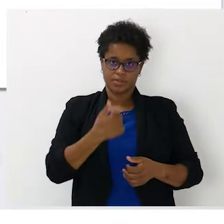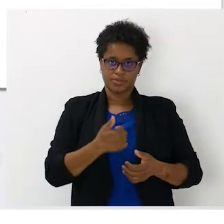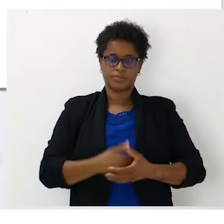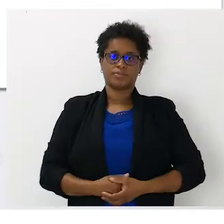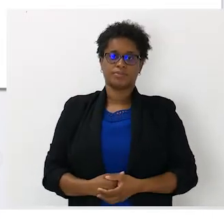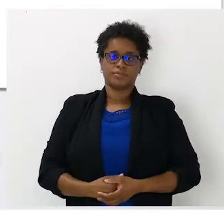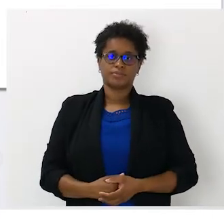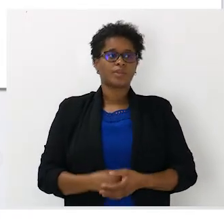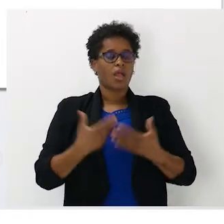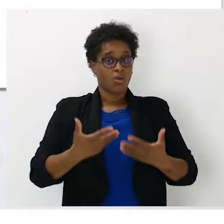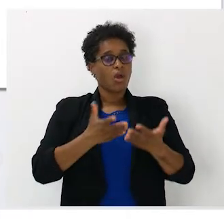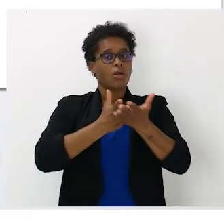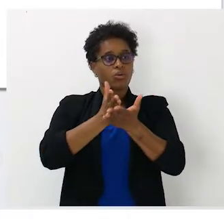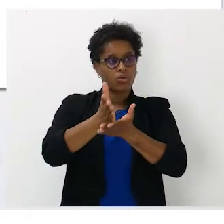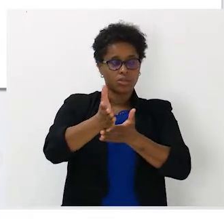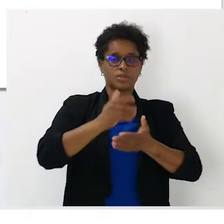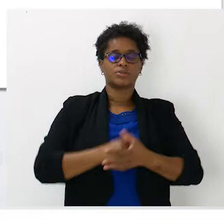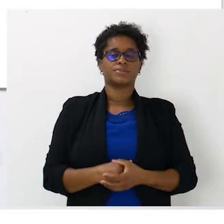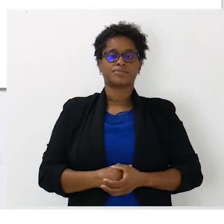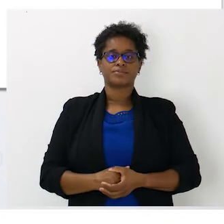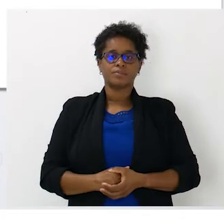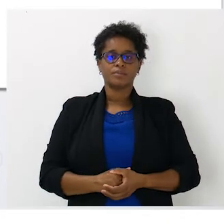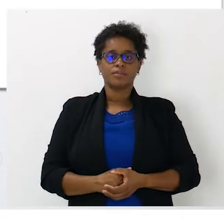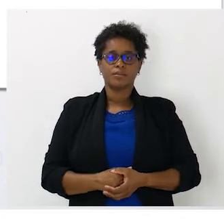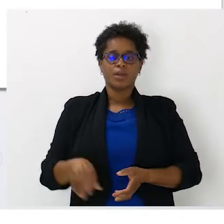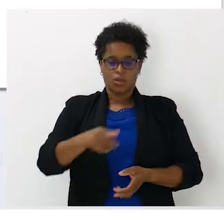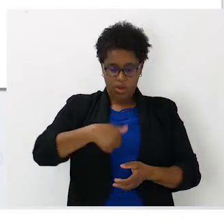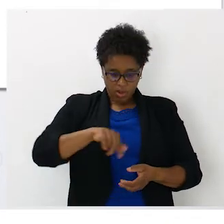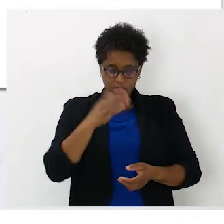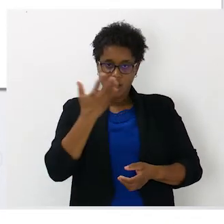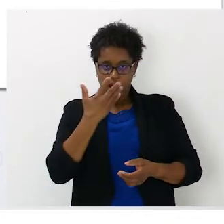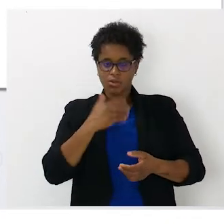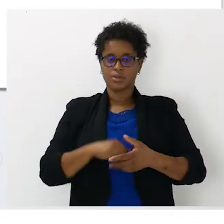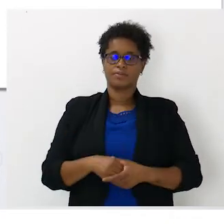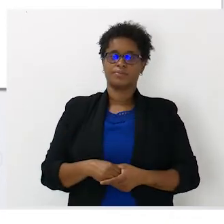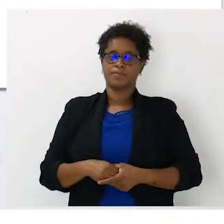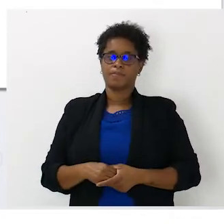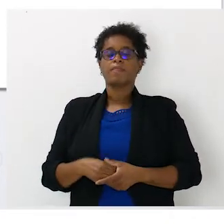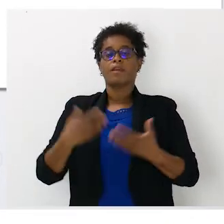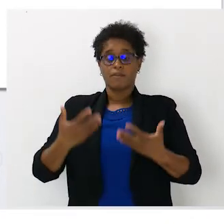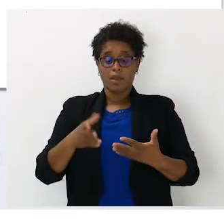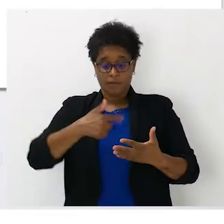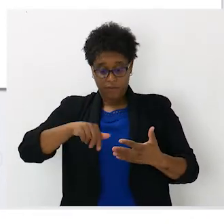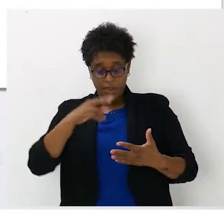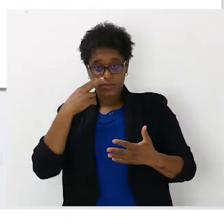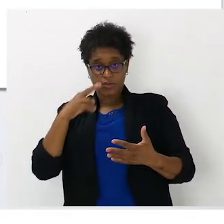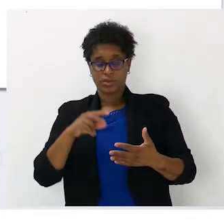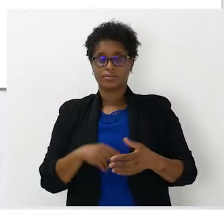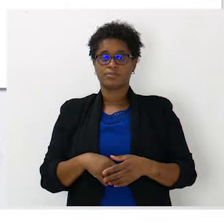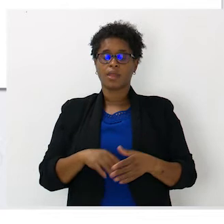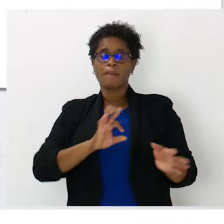Portanto, continuando com a nossa aula, vamos lá ver